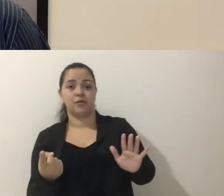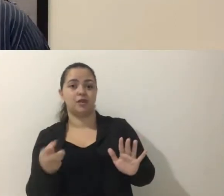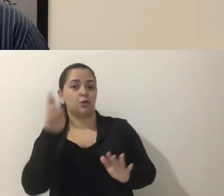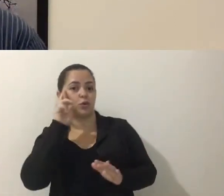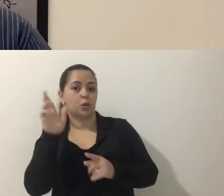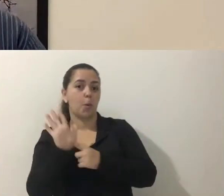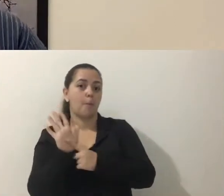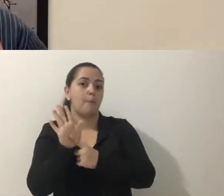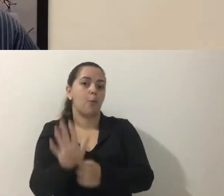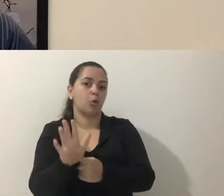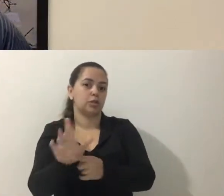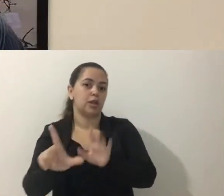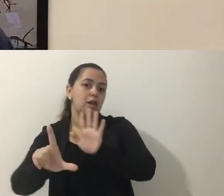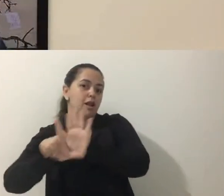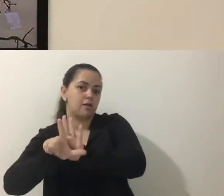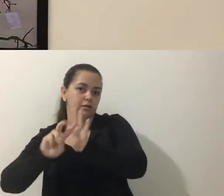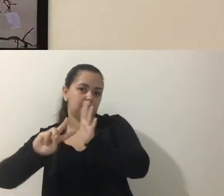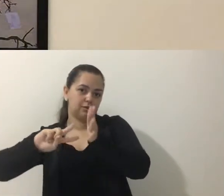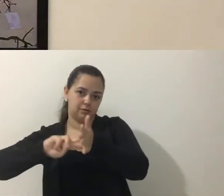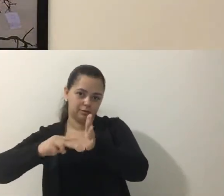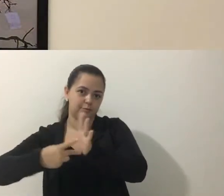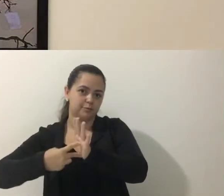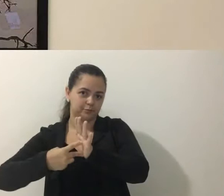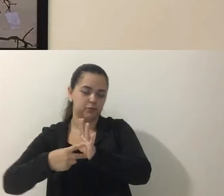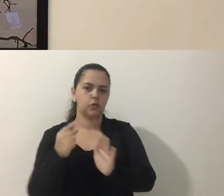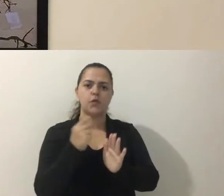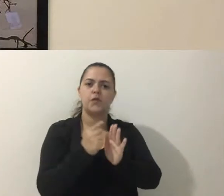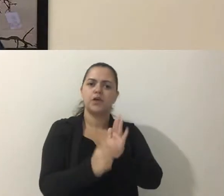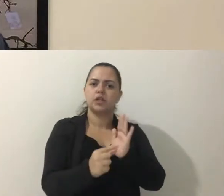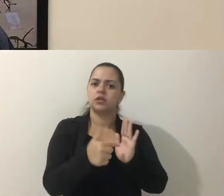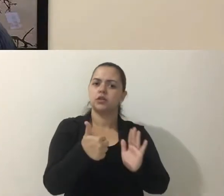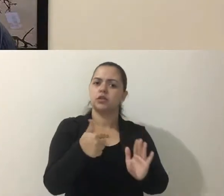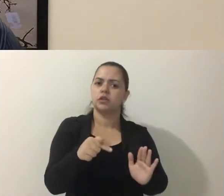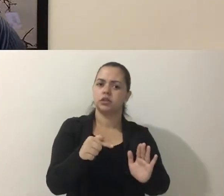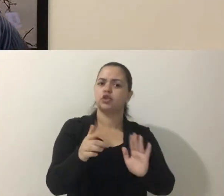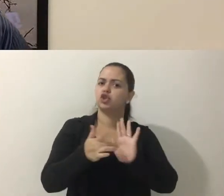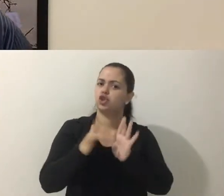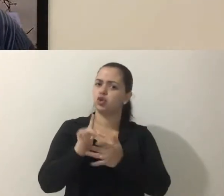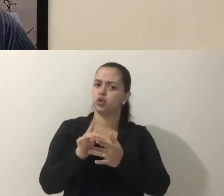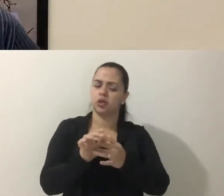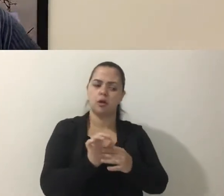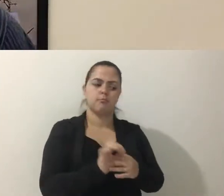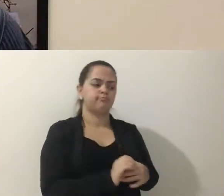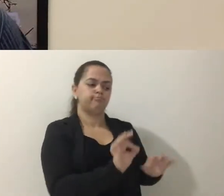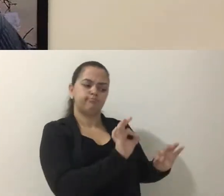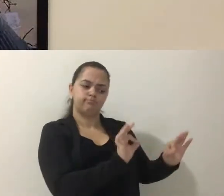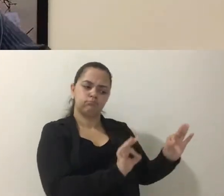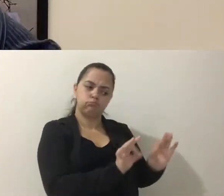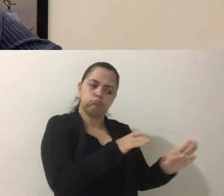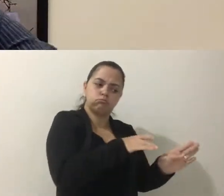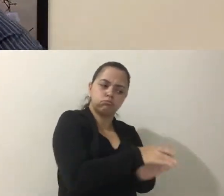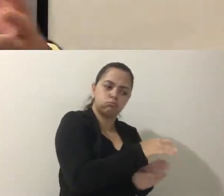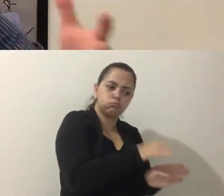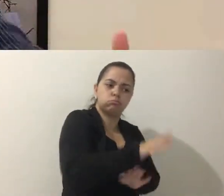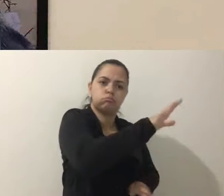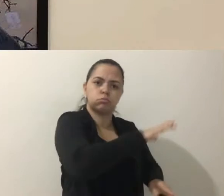Senhor apresenta sobre a lei. A gente viu isso lá no versículo 17, que Jesus preparou os discípulos ali,